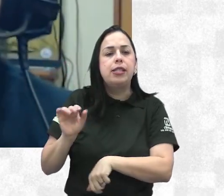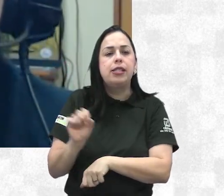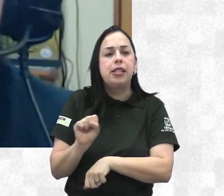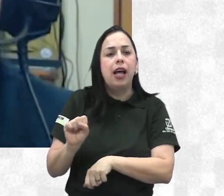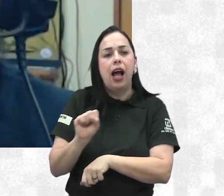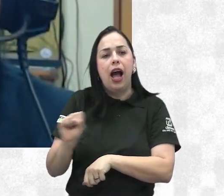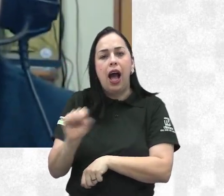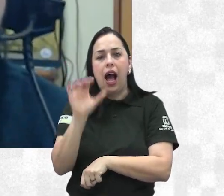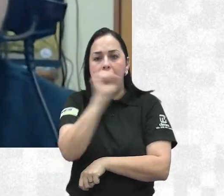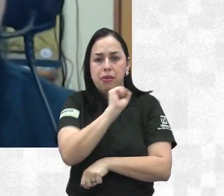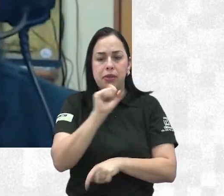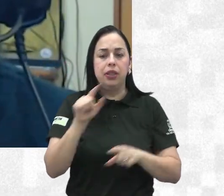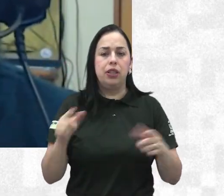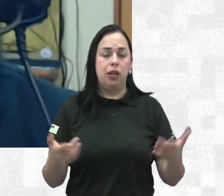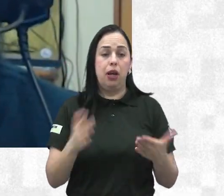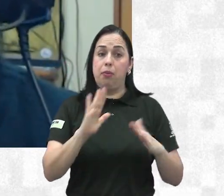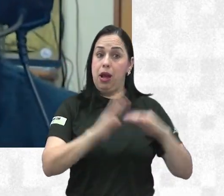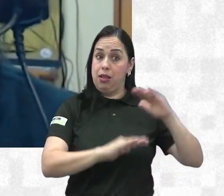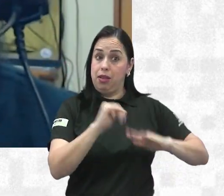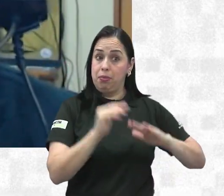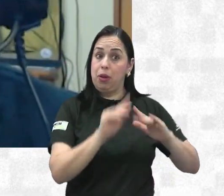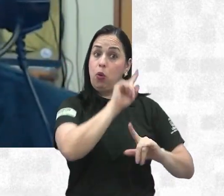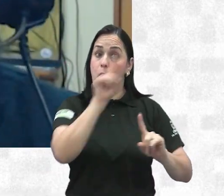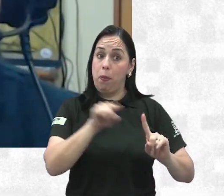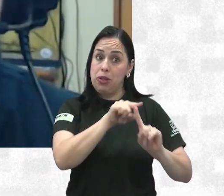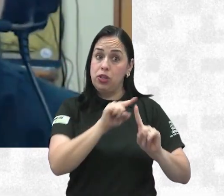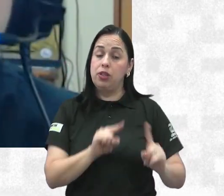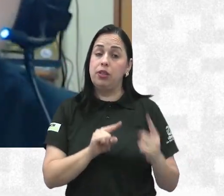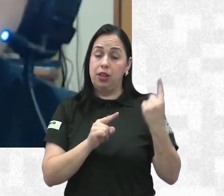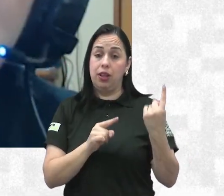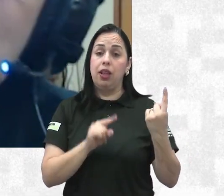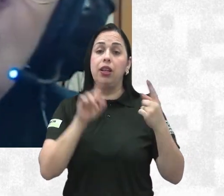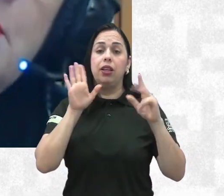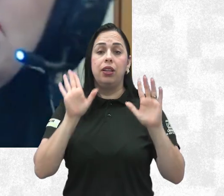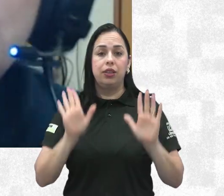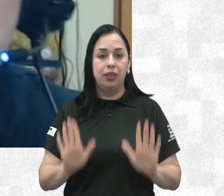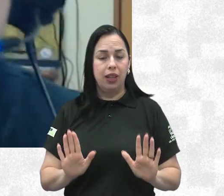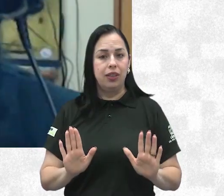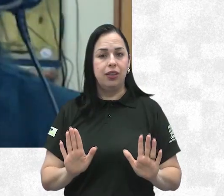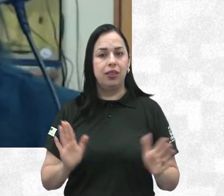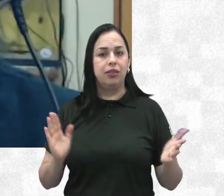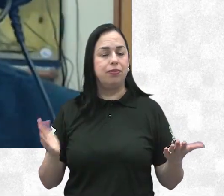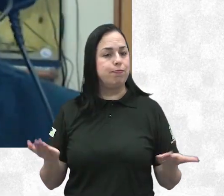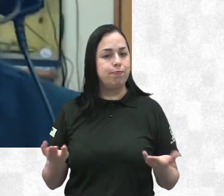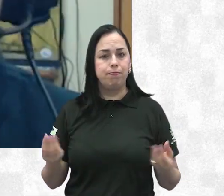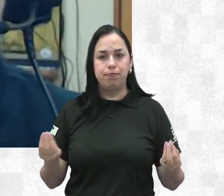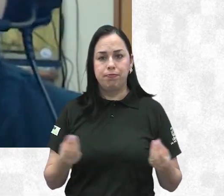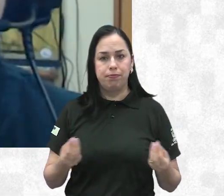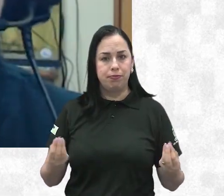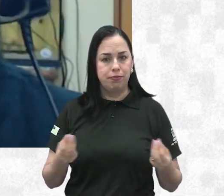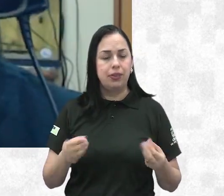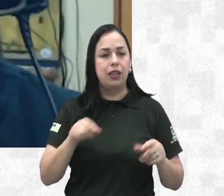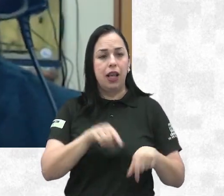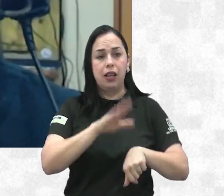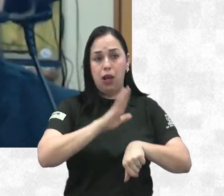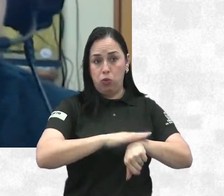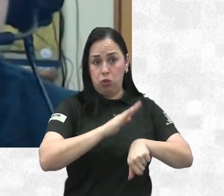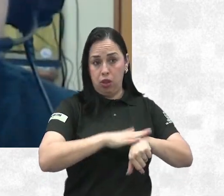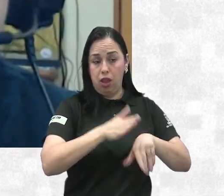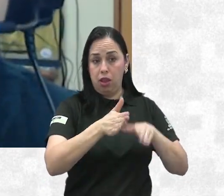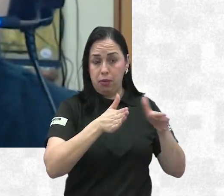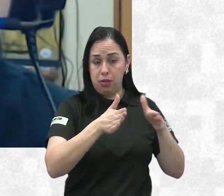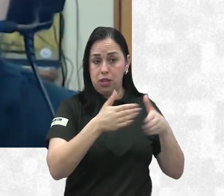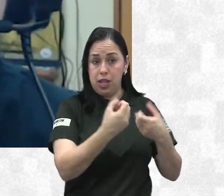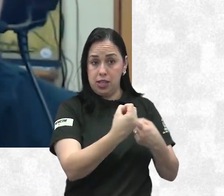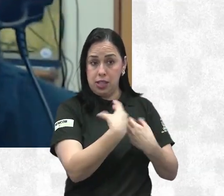uma forma rápida, prática, que fosse, lógico, direto ao ponto. E isso ele acaba convergindo para o que a gente chama do Just-in-Time